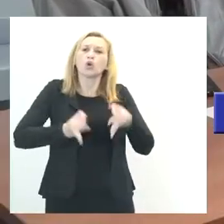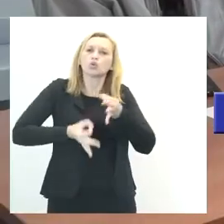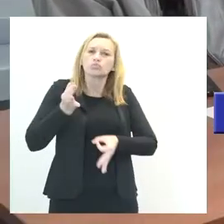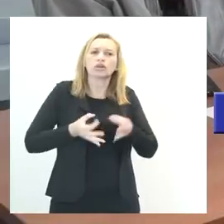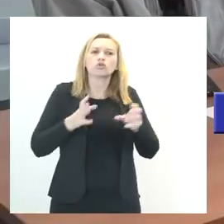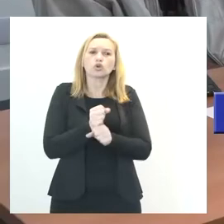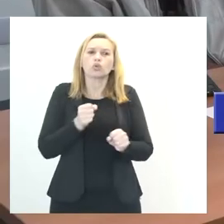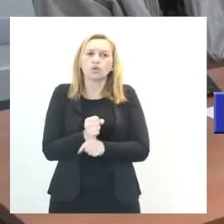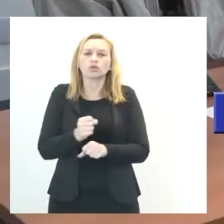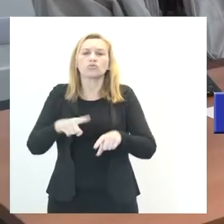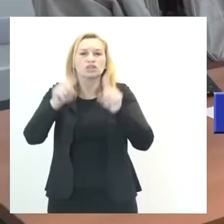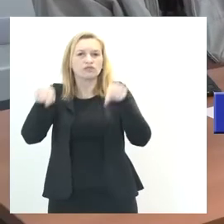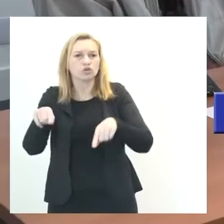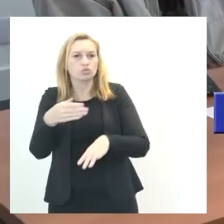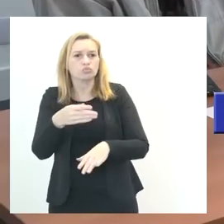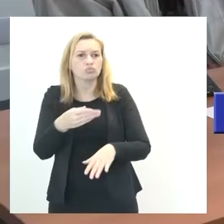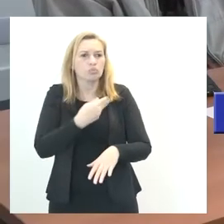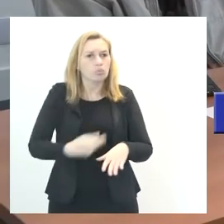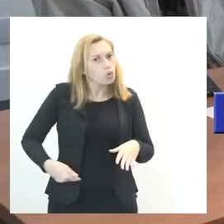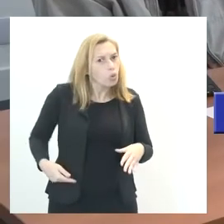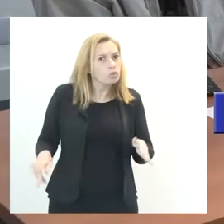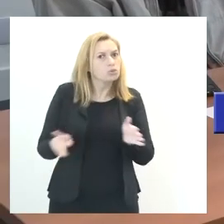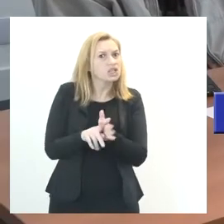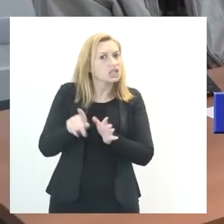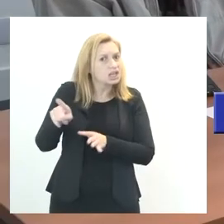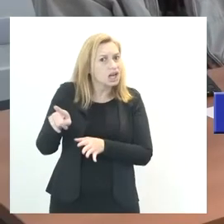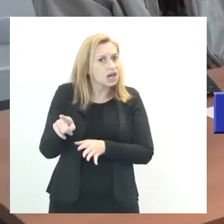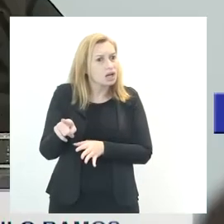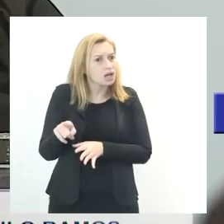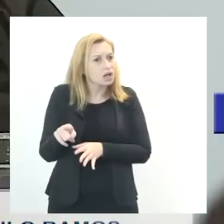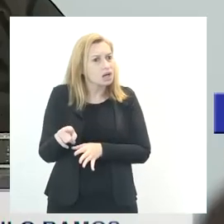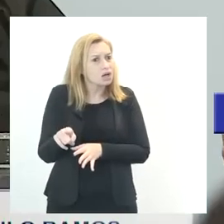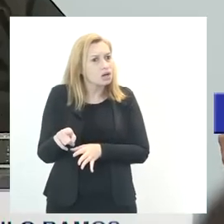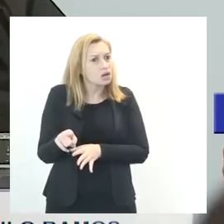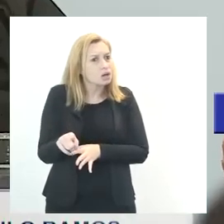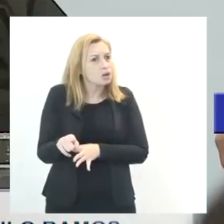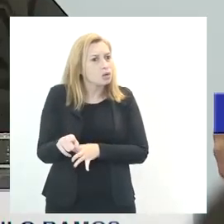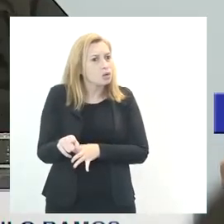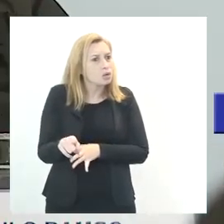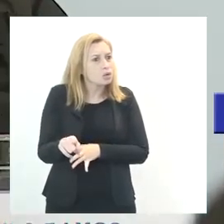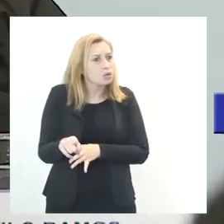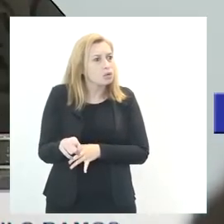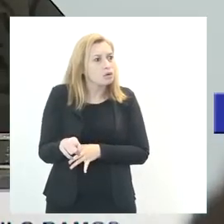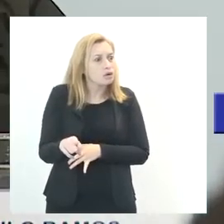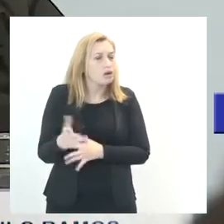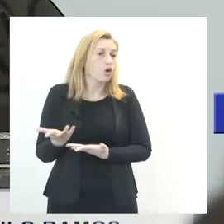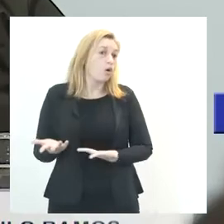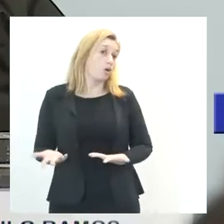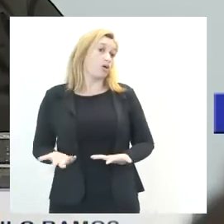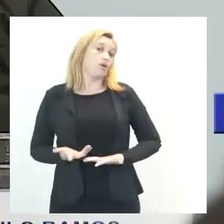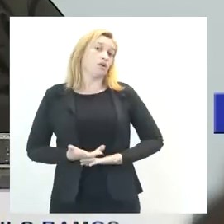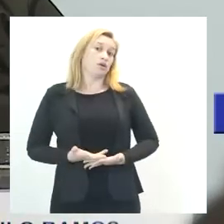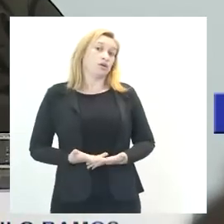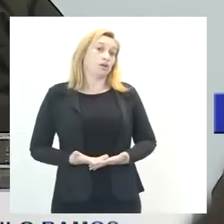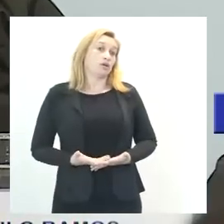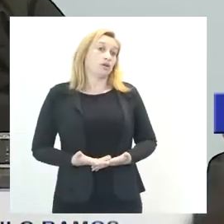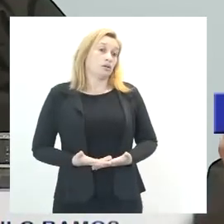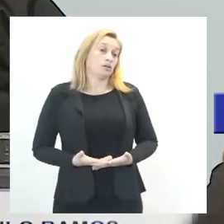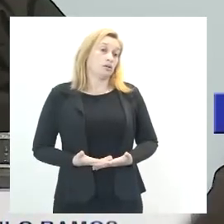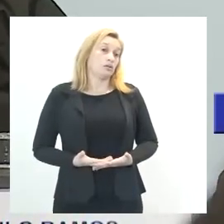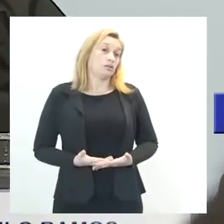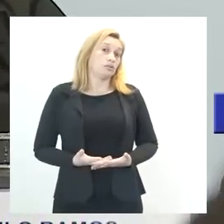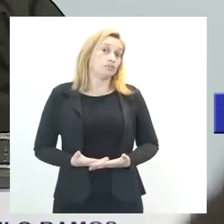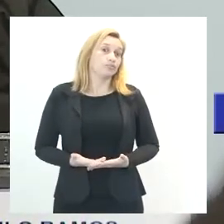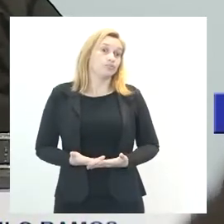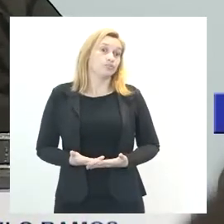são seus servidores não os servidores ficam ali e é como é que se diz é muito